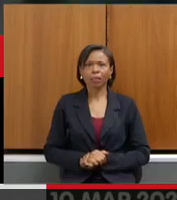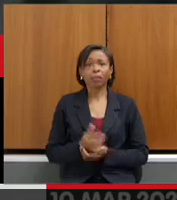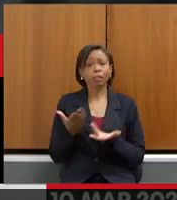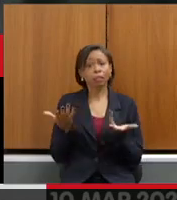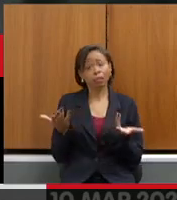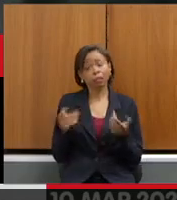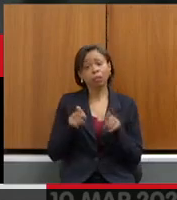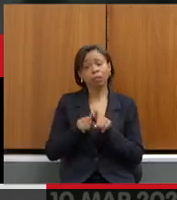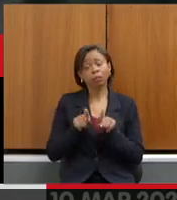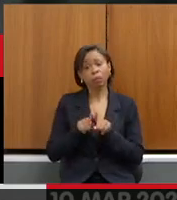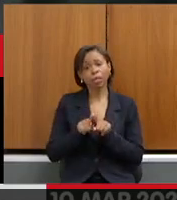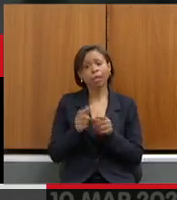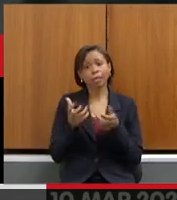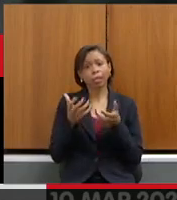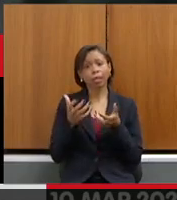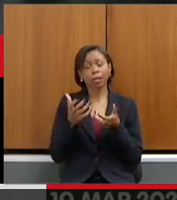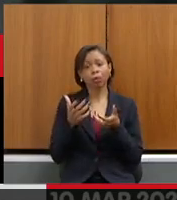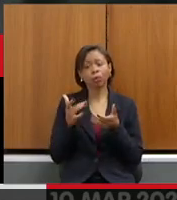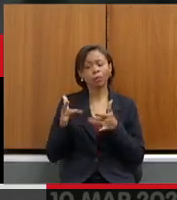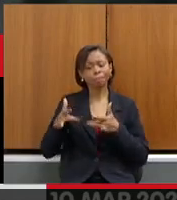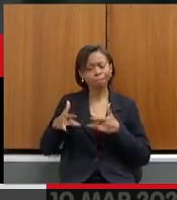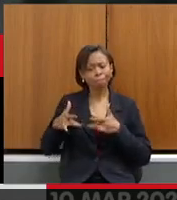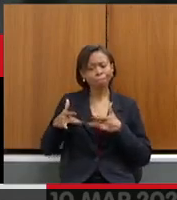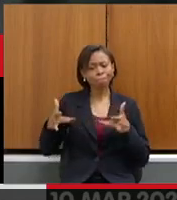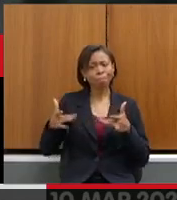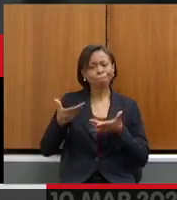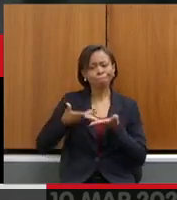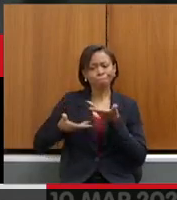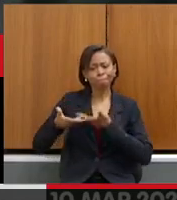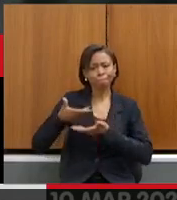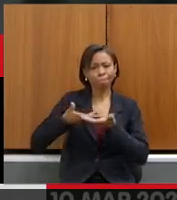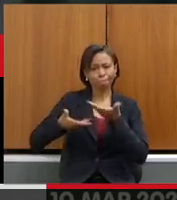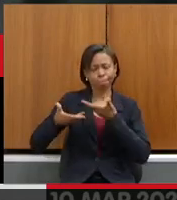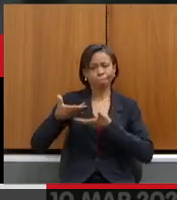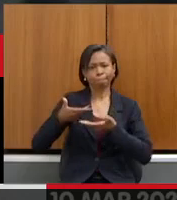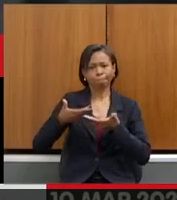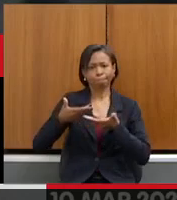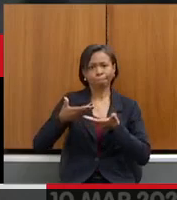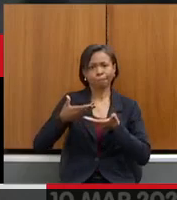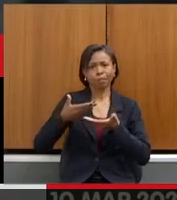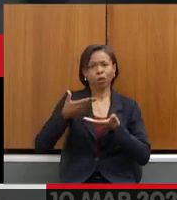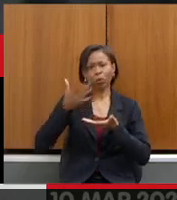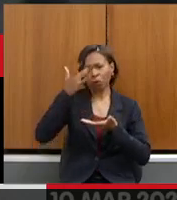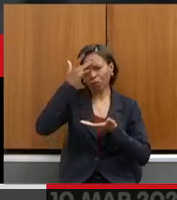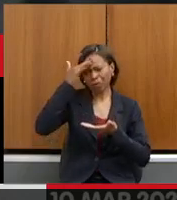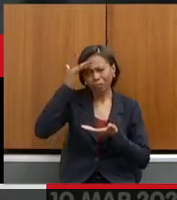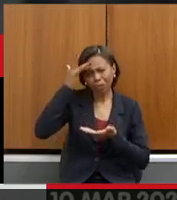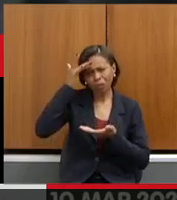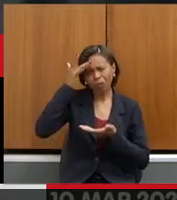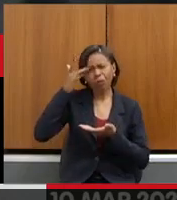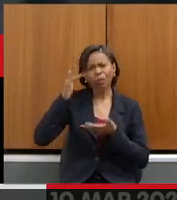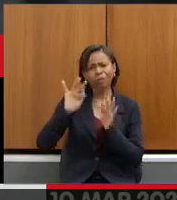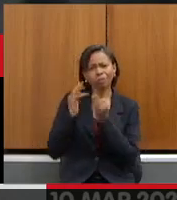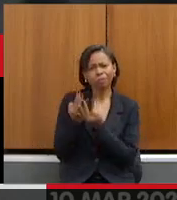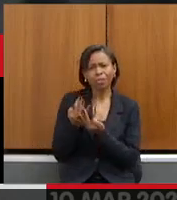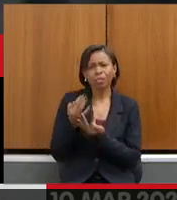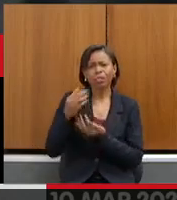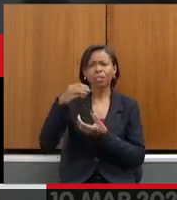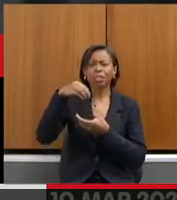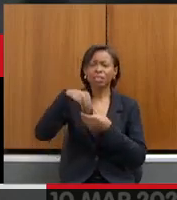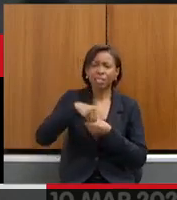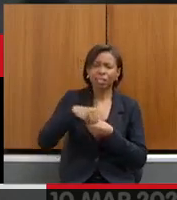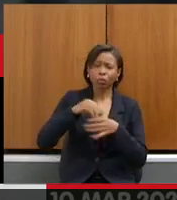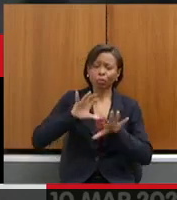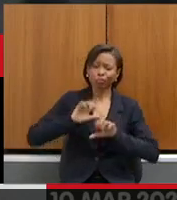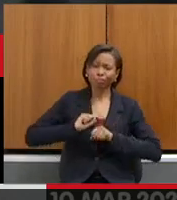eu gostaria de me solidarizar com todos os né que tem antes que estão com vídeo aqueles que